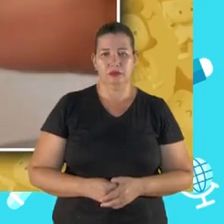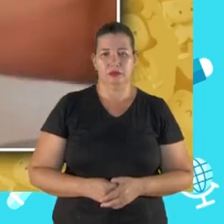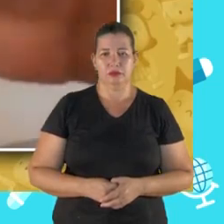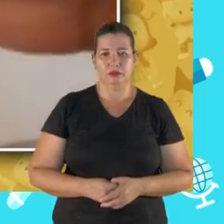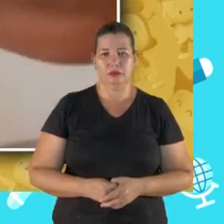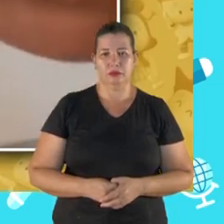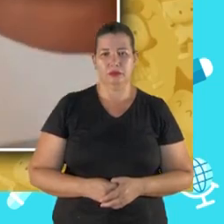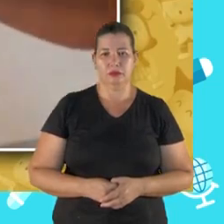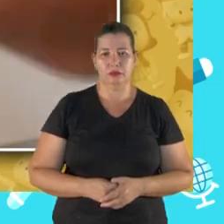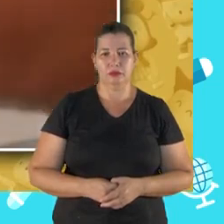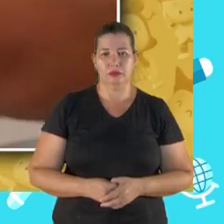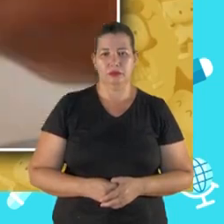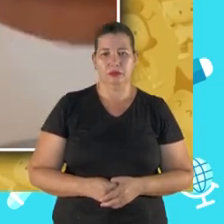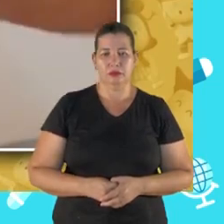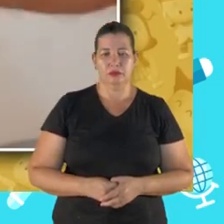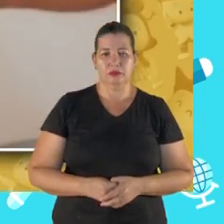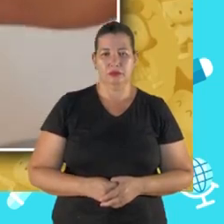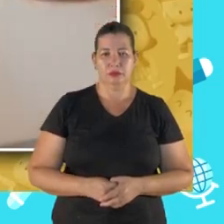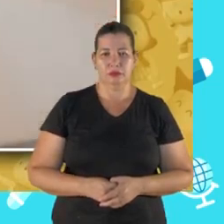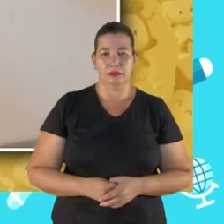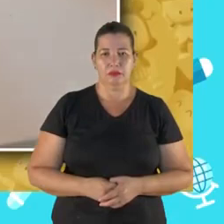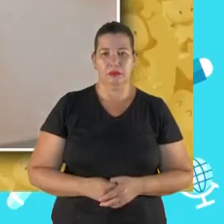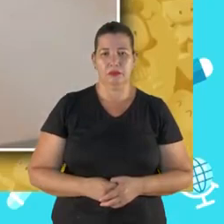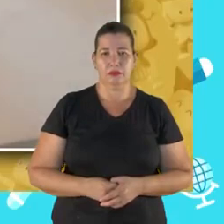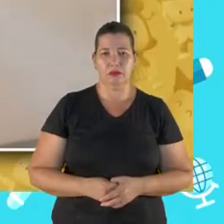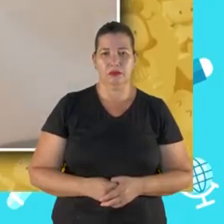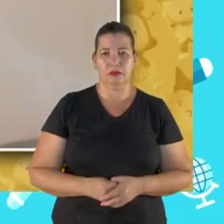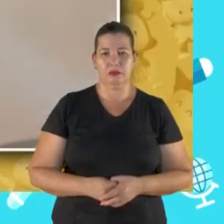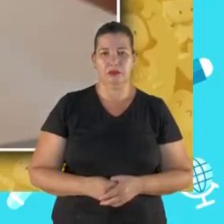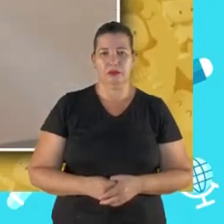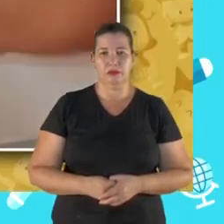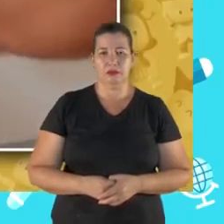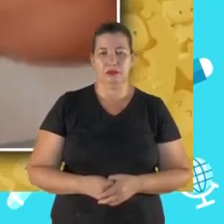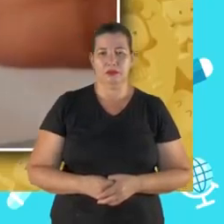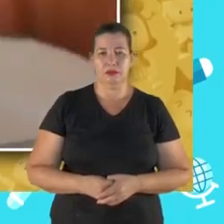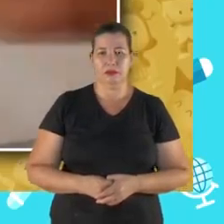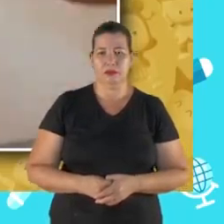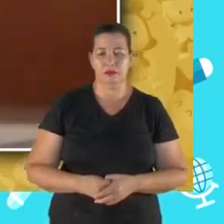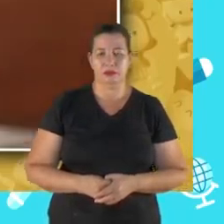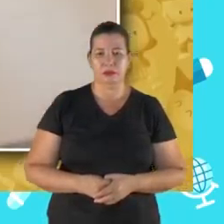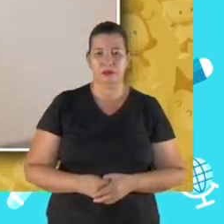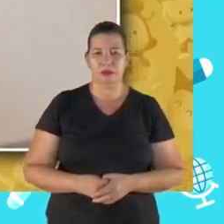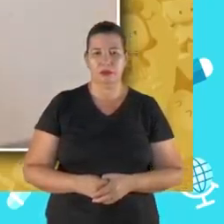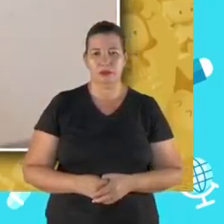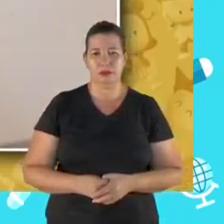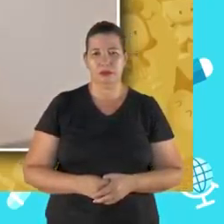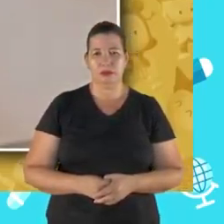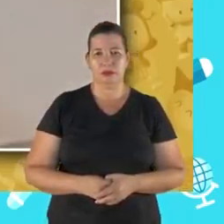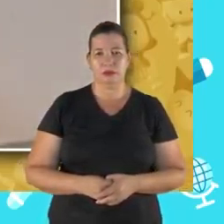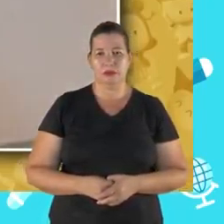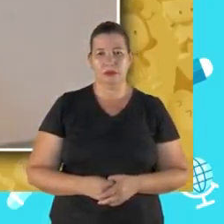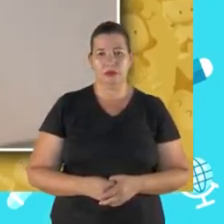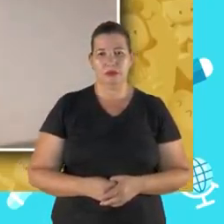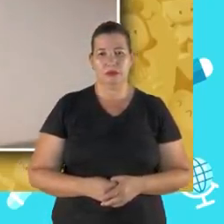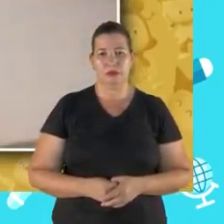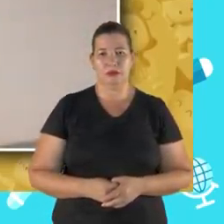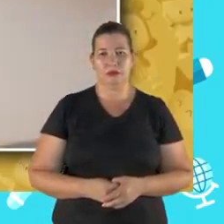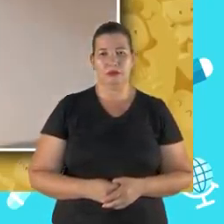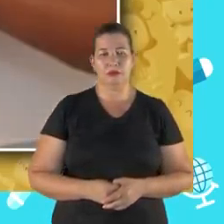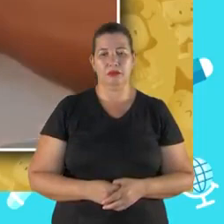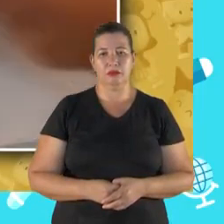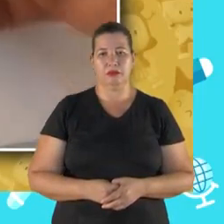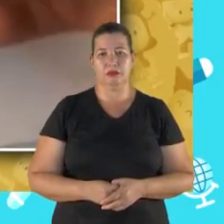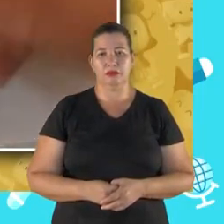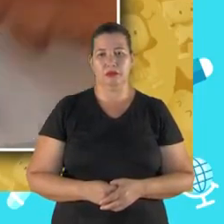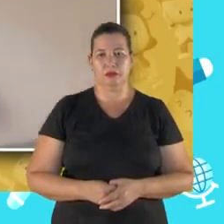dia divertido na quarentena? Toda a família pode fazer. Pronto. O outro pezinho está pronto. Olha que